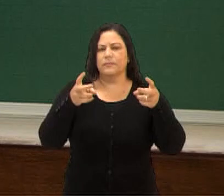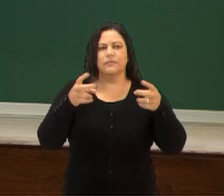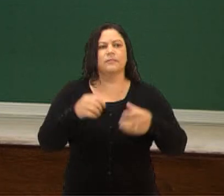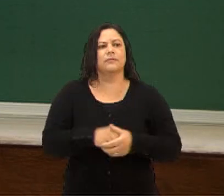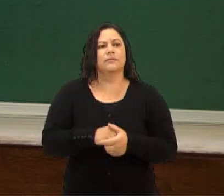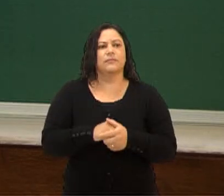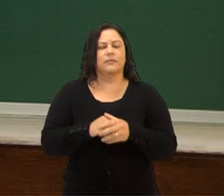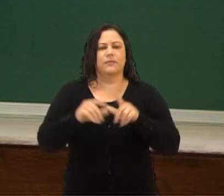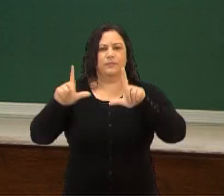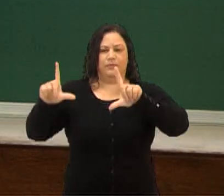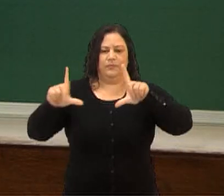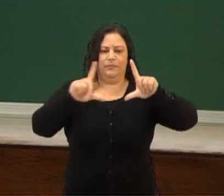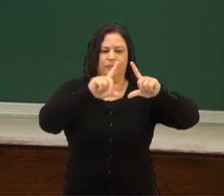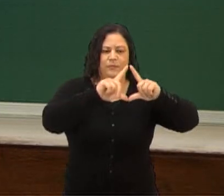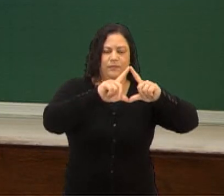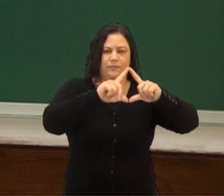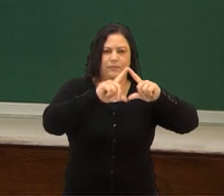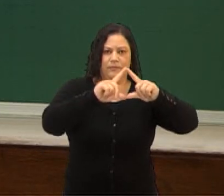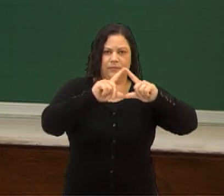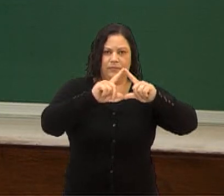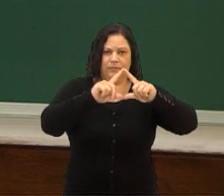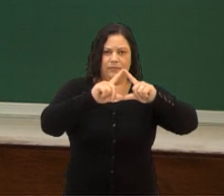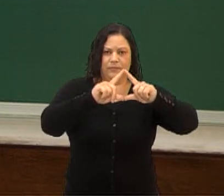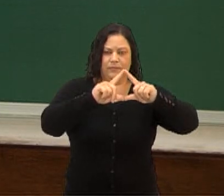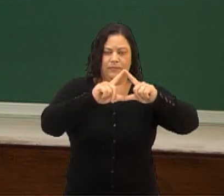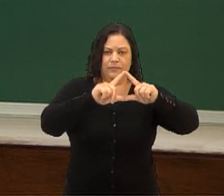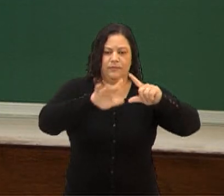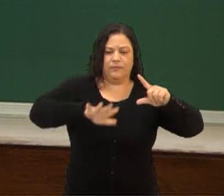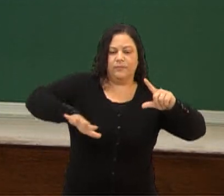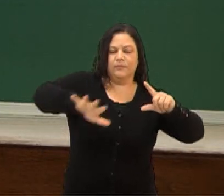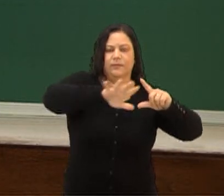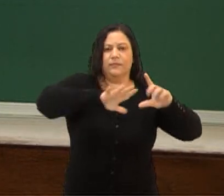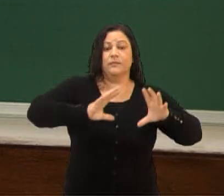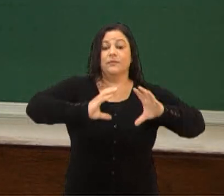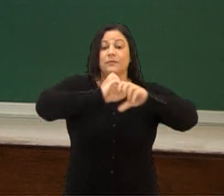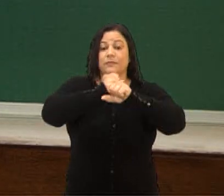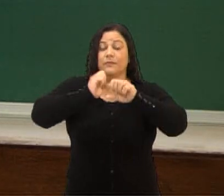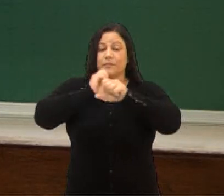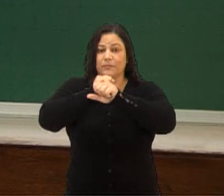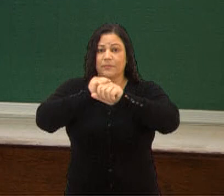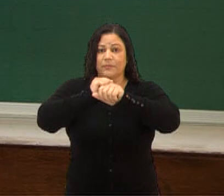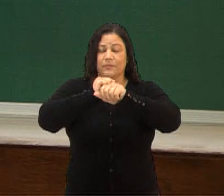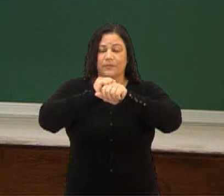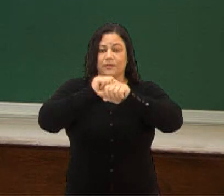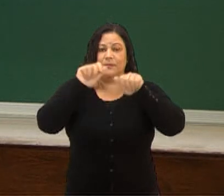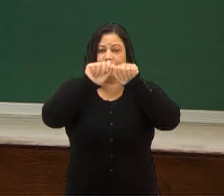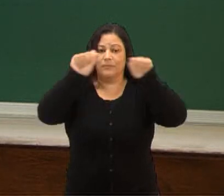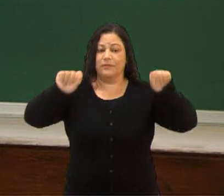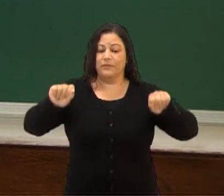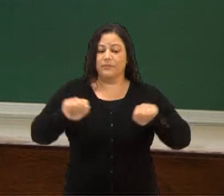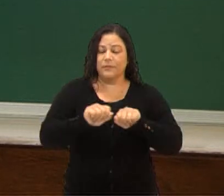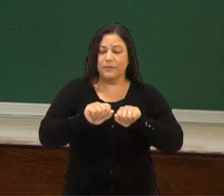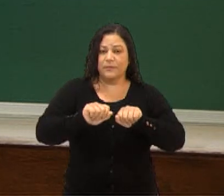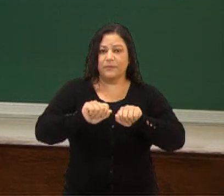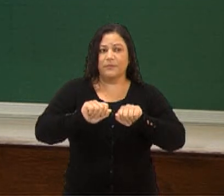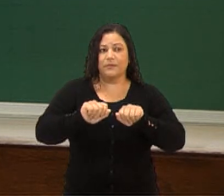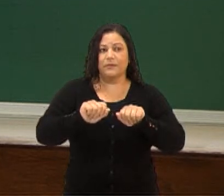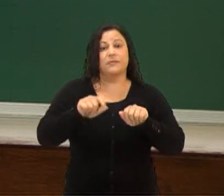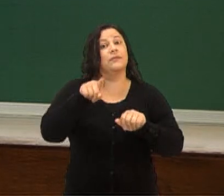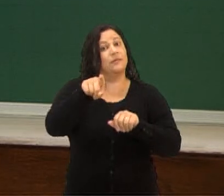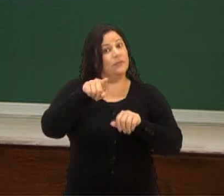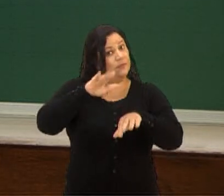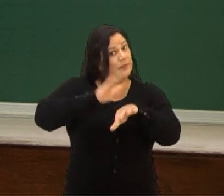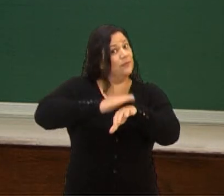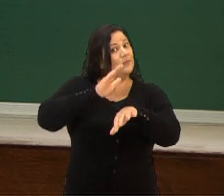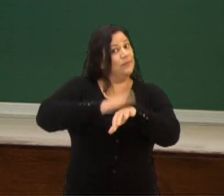cá numa figura plana para calcular a área dela, para depois construir a área do prisma. Você vai sempre ter que fazer